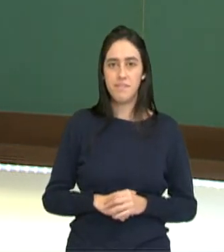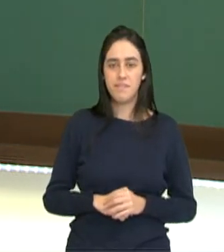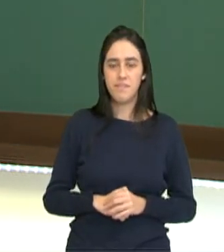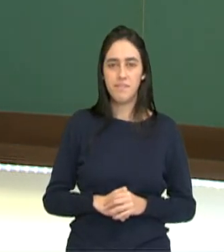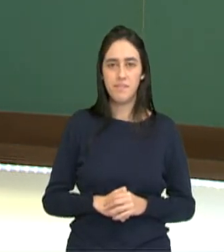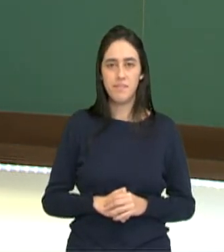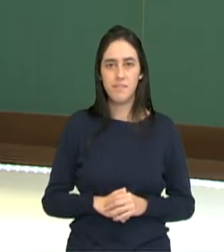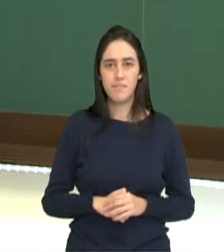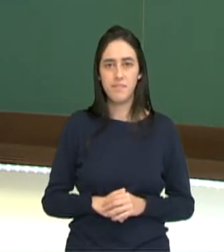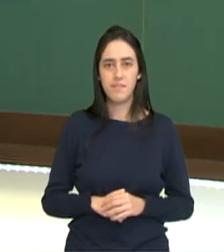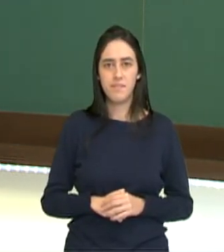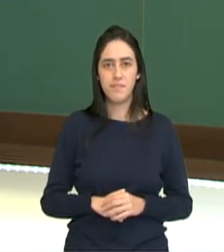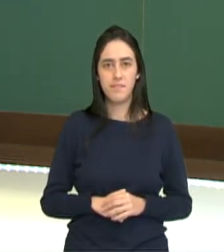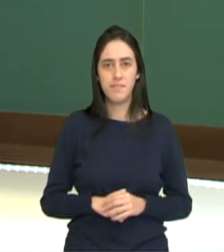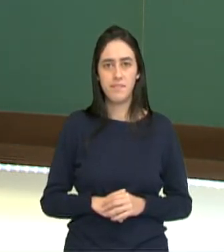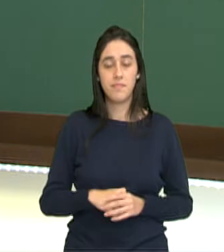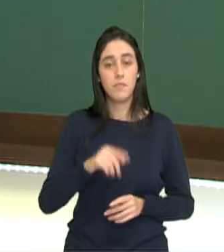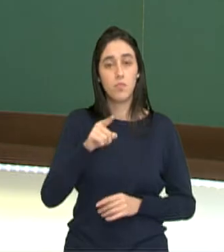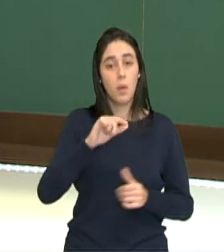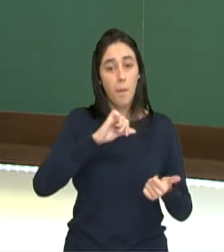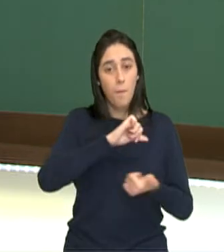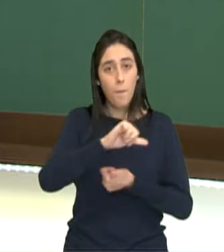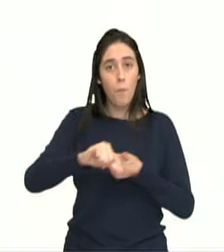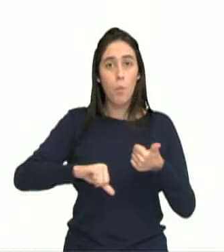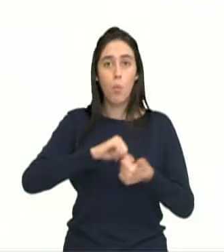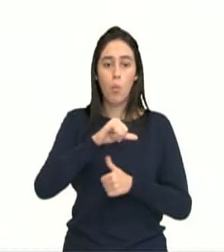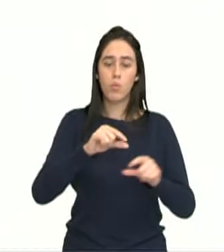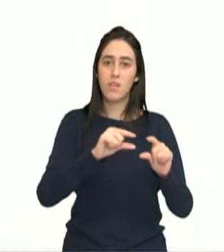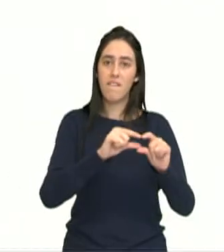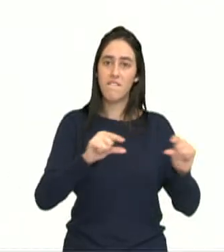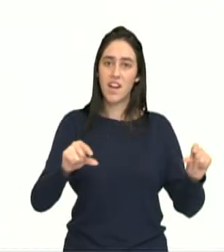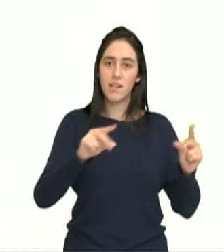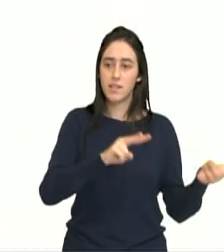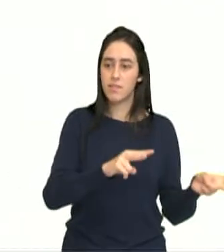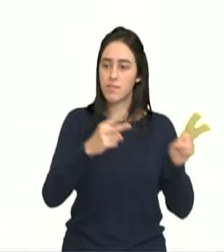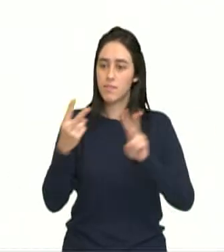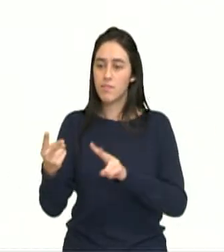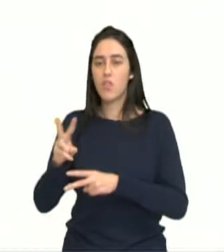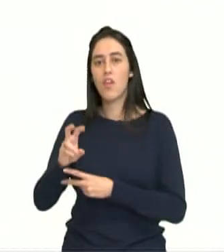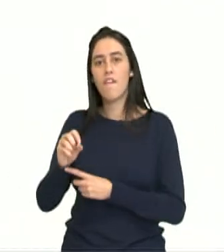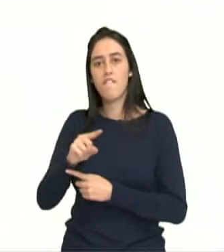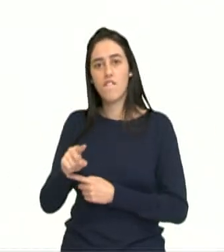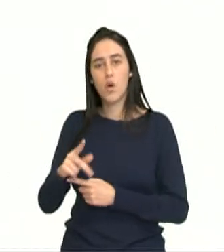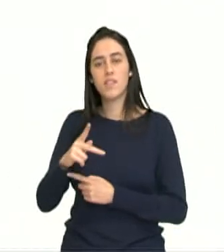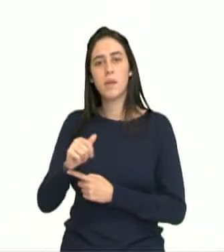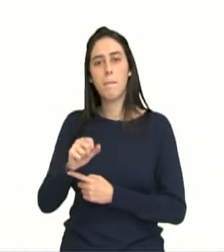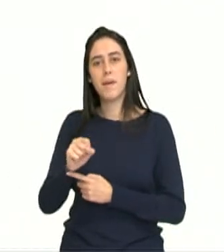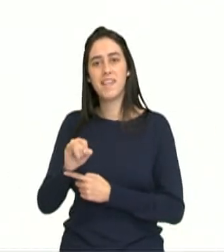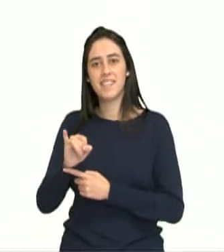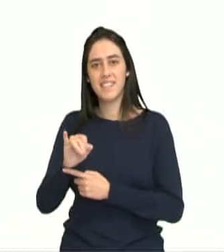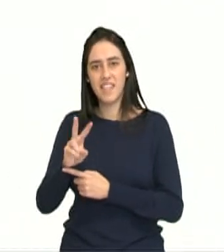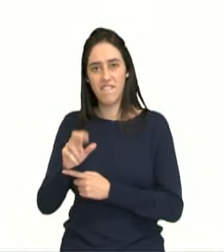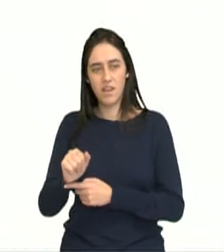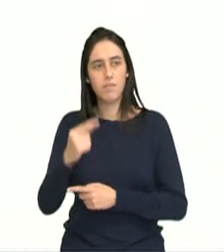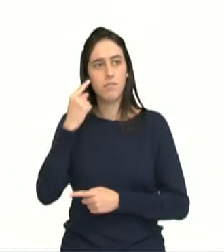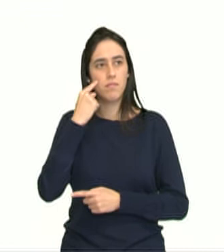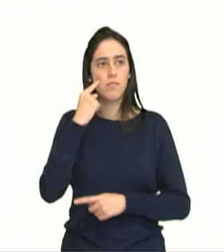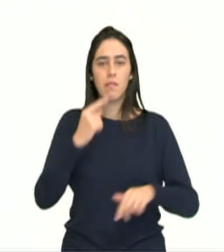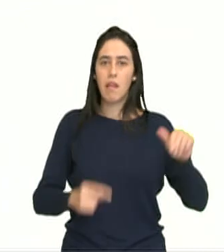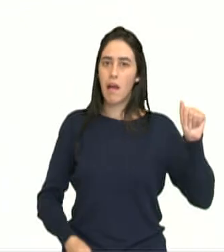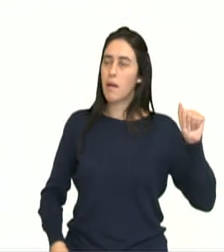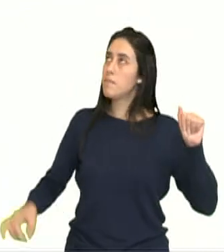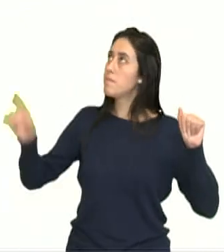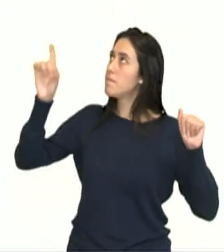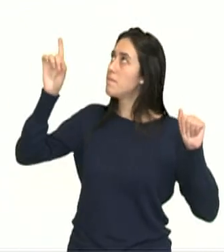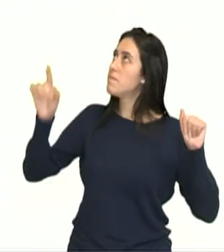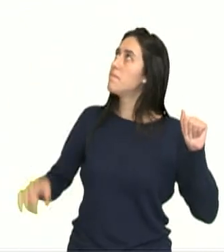the passive voice. Modifique, né? Transforme as frases na voz passiva. Então, a frase A, Hank will buy a new